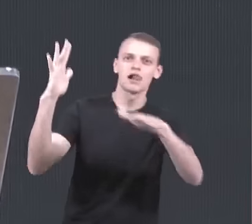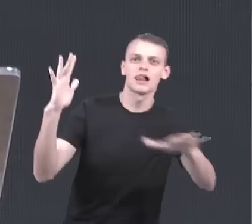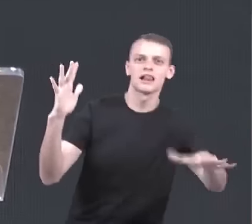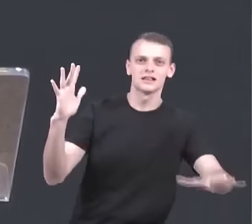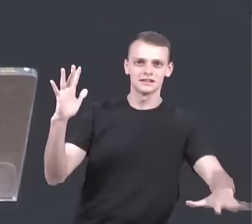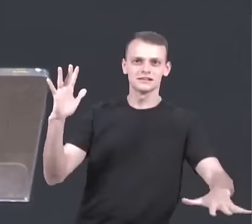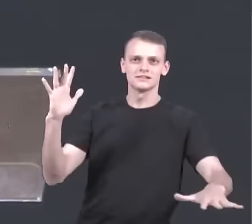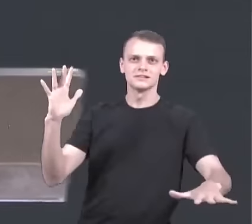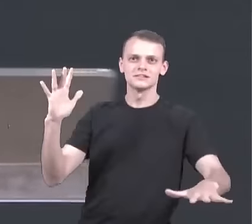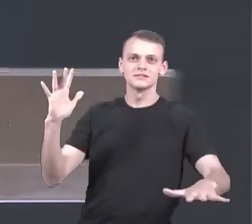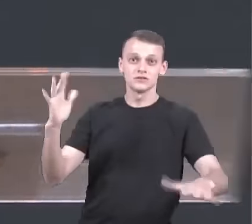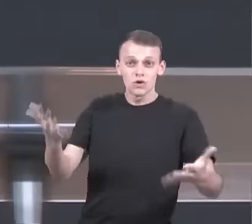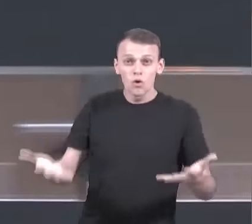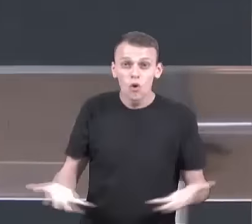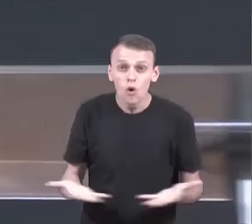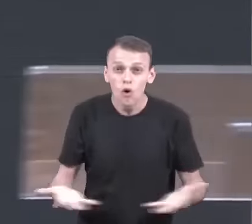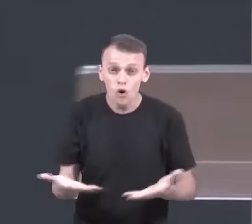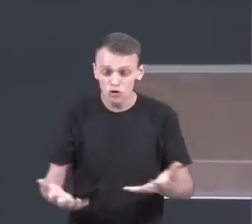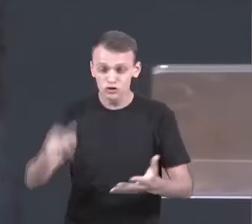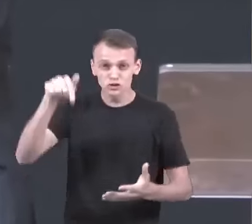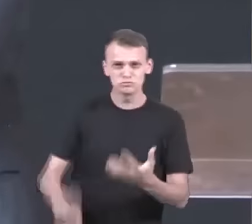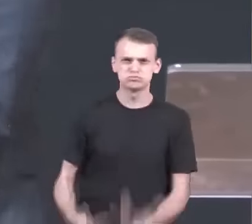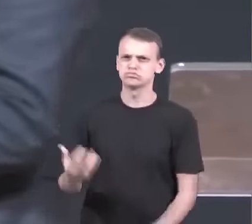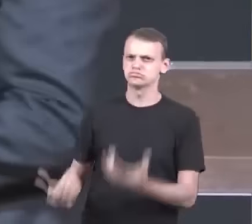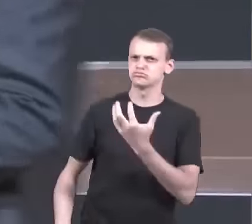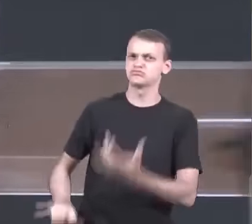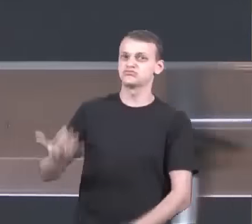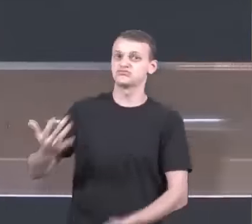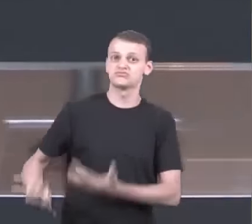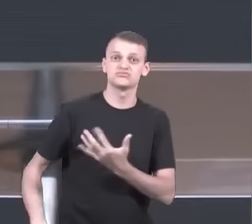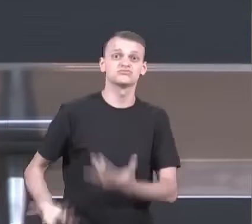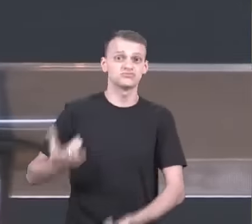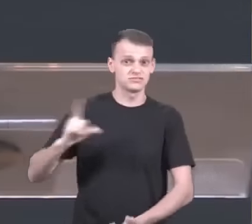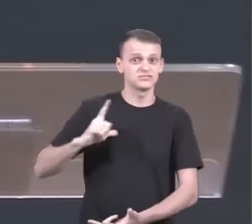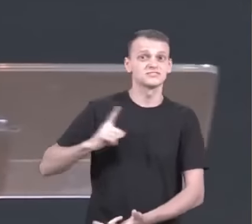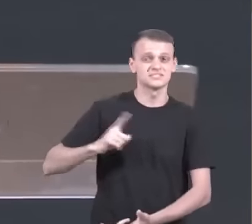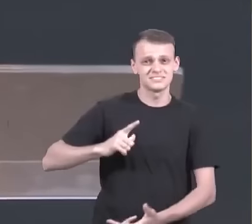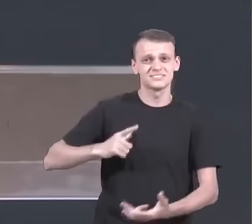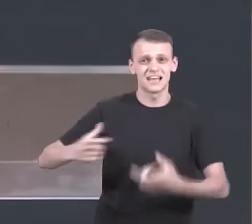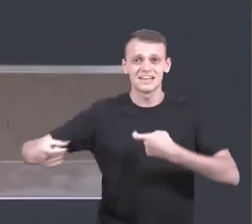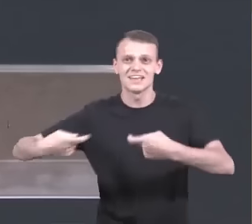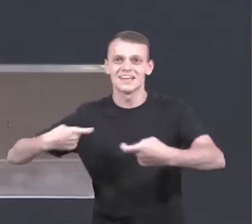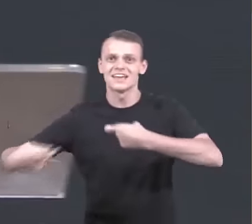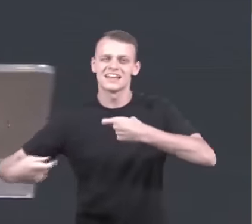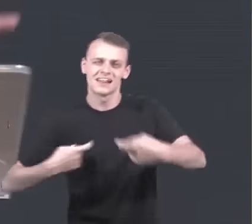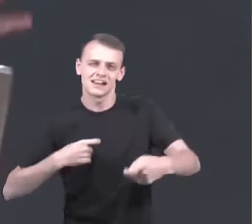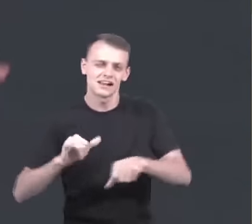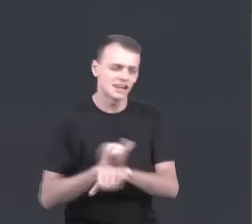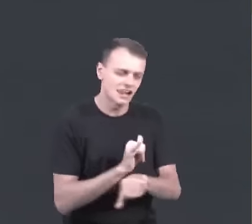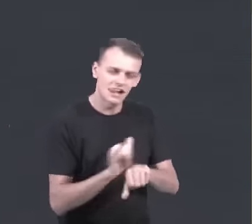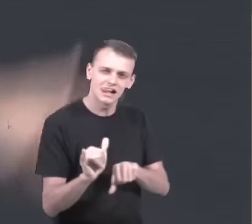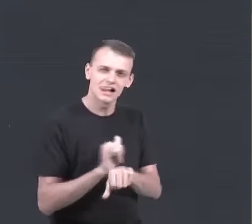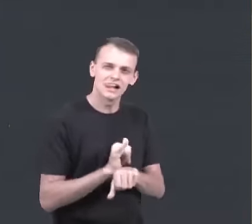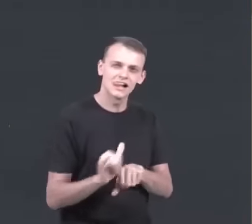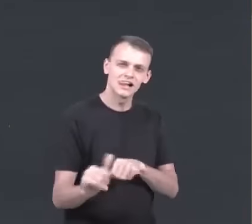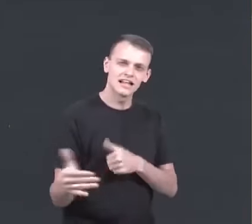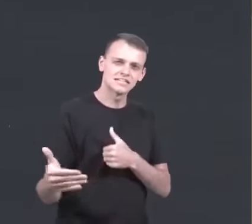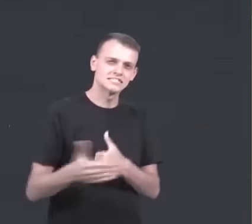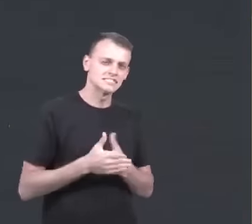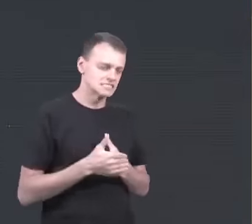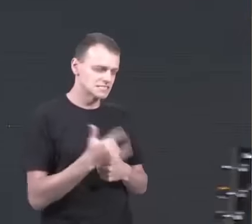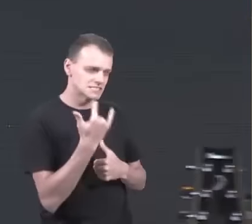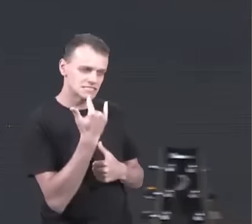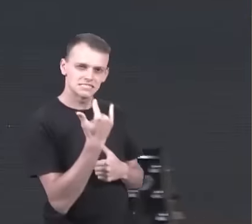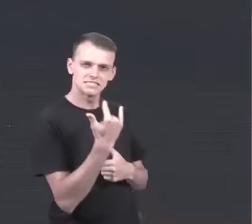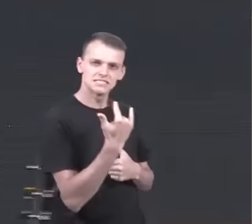figueira. Hoje o inferno está sob cerco, o inimigo tem a estratégia de ficar escondido. Você lembra o